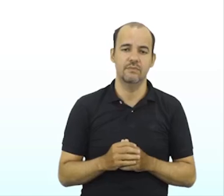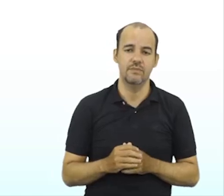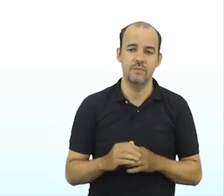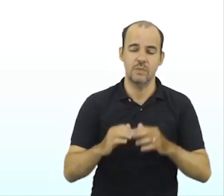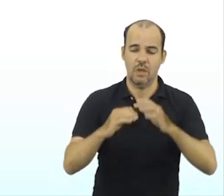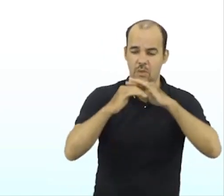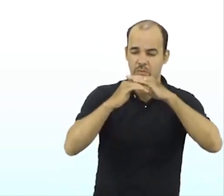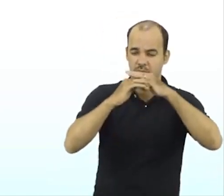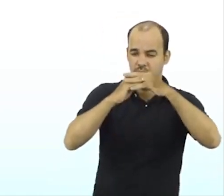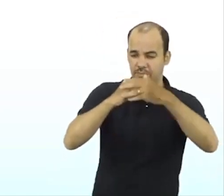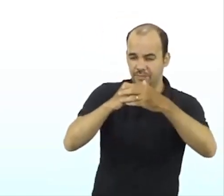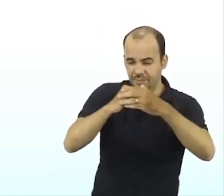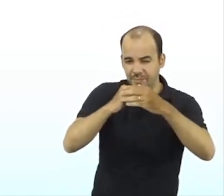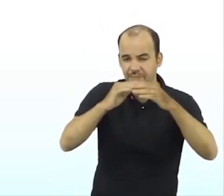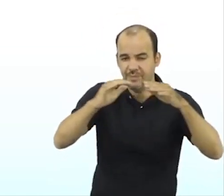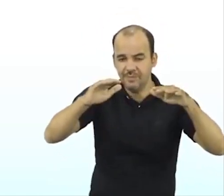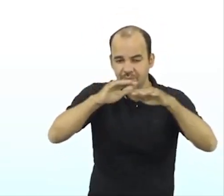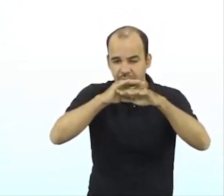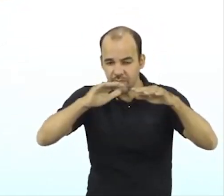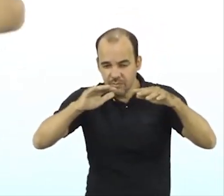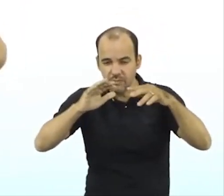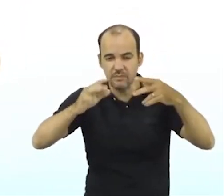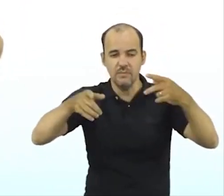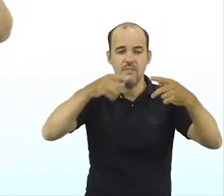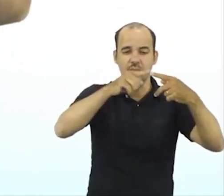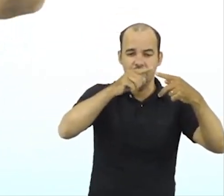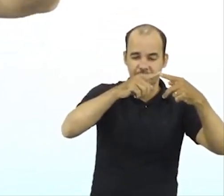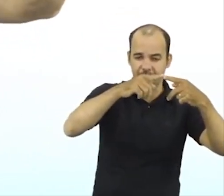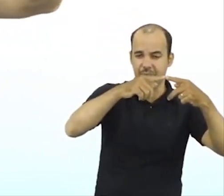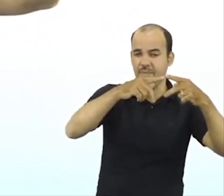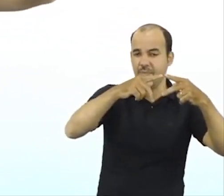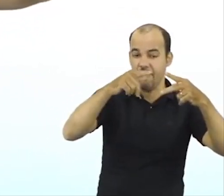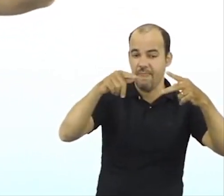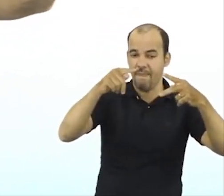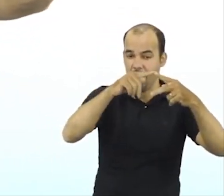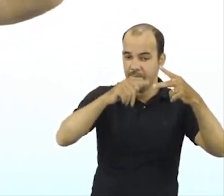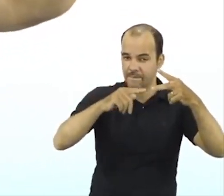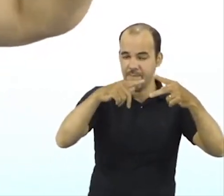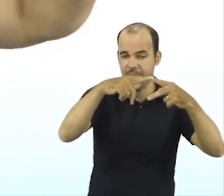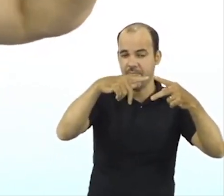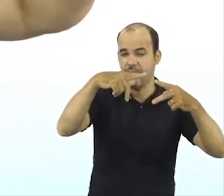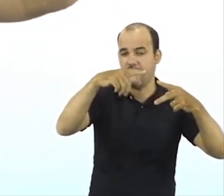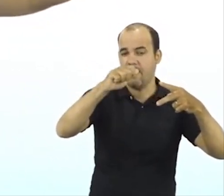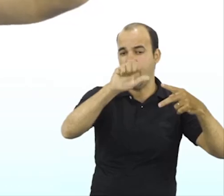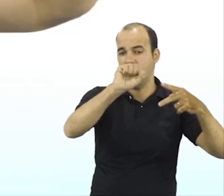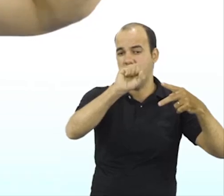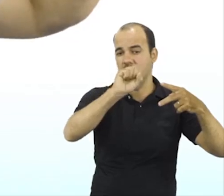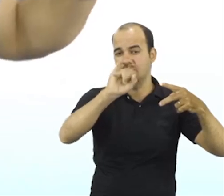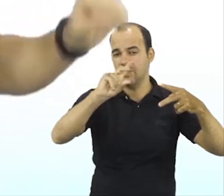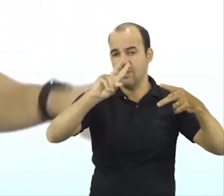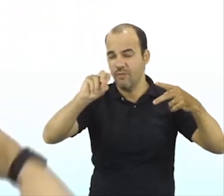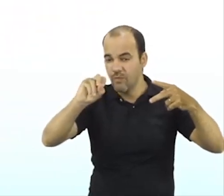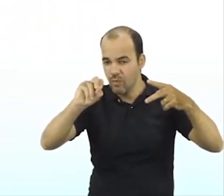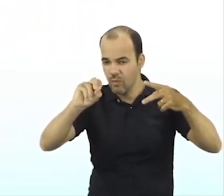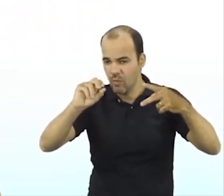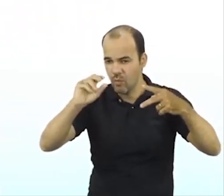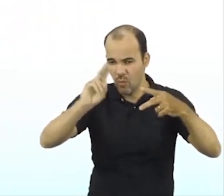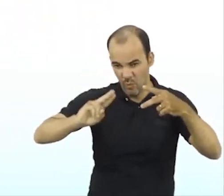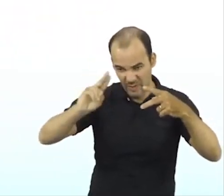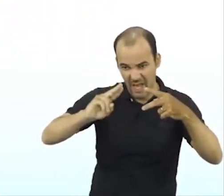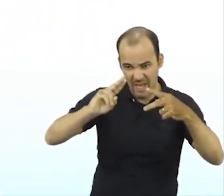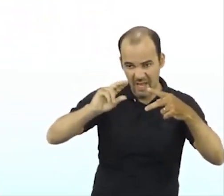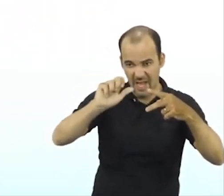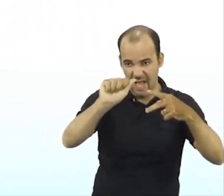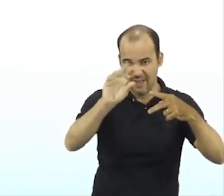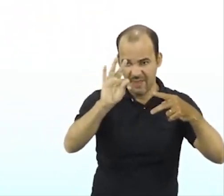Os transportes da membrana são classificados de duas formas. O passivo não... Ei, o passivo gasta ATP? Eu não vou dizer não. O